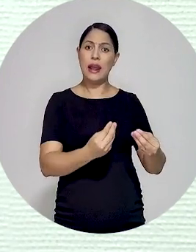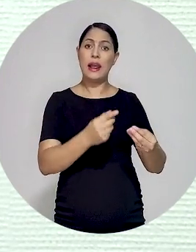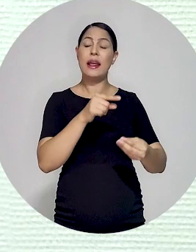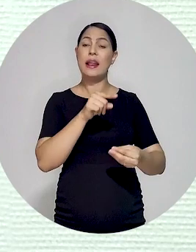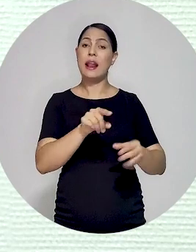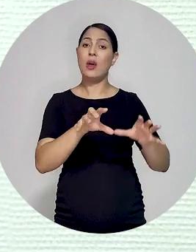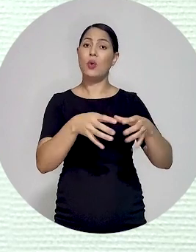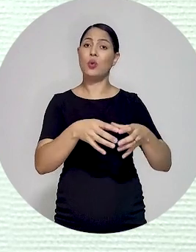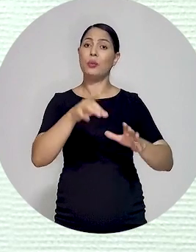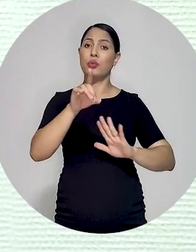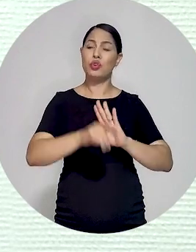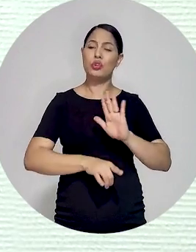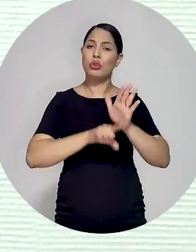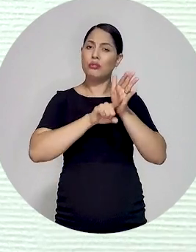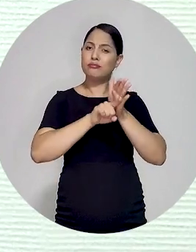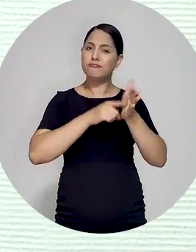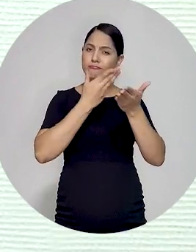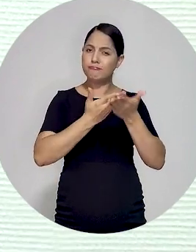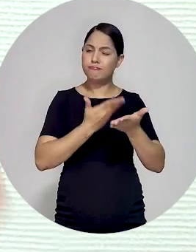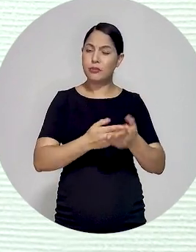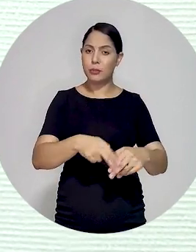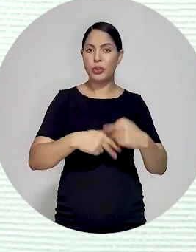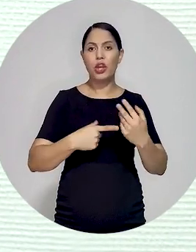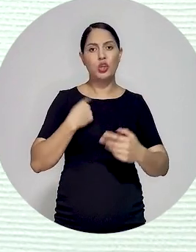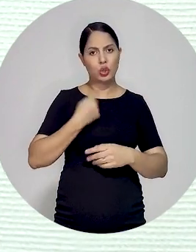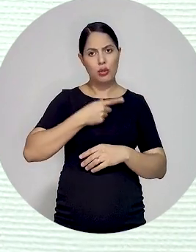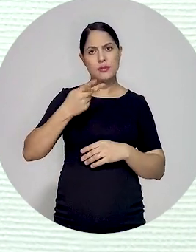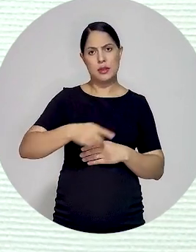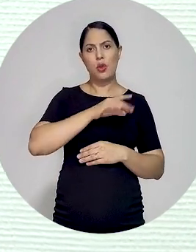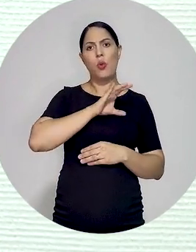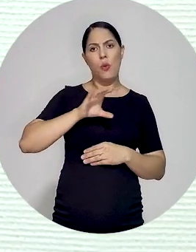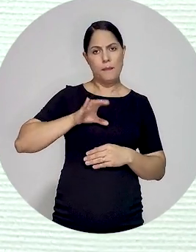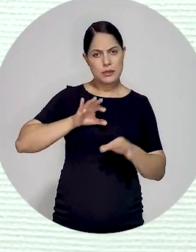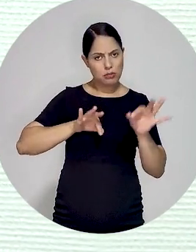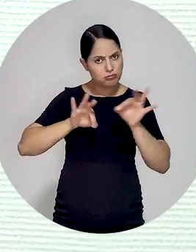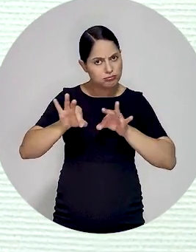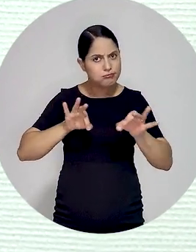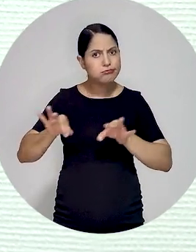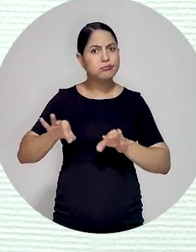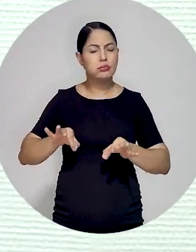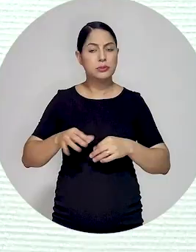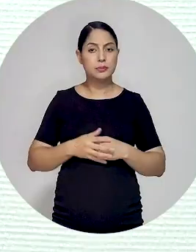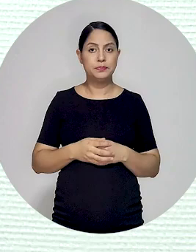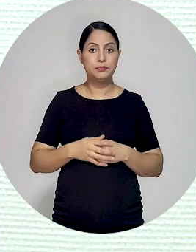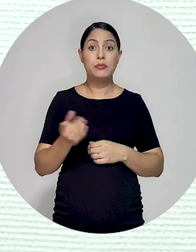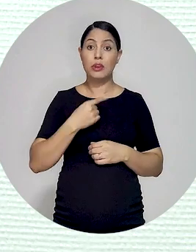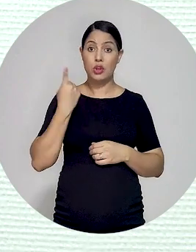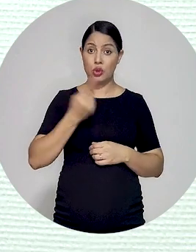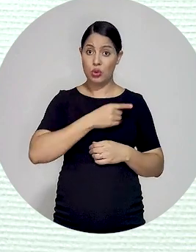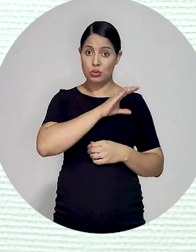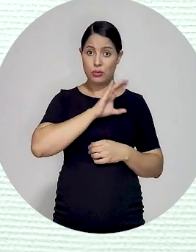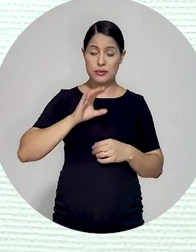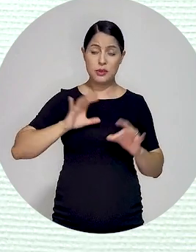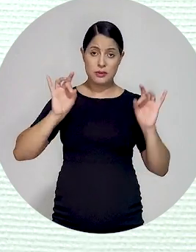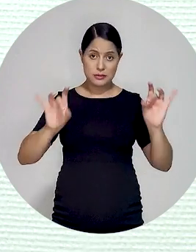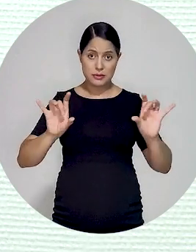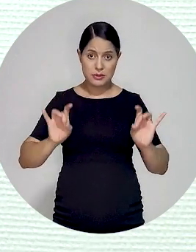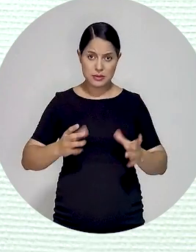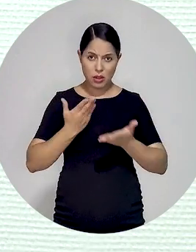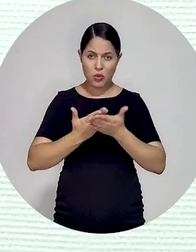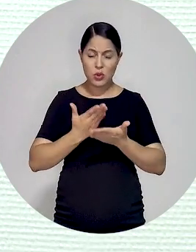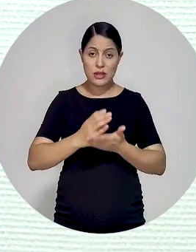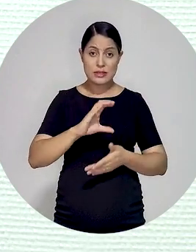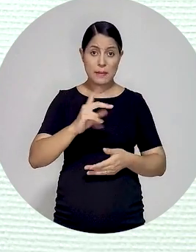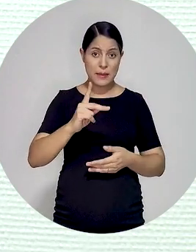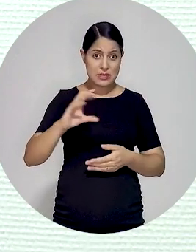um encaminhamento necessário, um encaminhamento adequado a esses estudos que a comissão vem elaborando. A Comissão Especial de